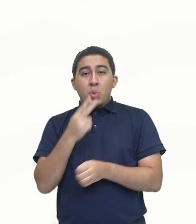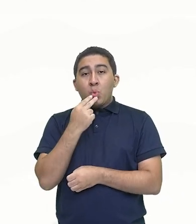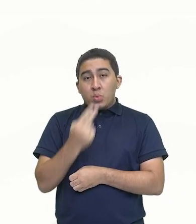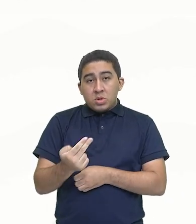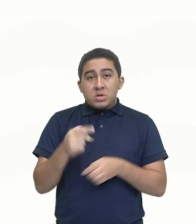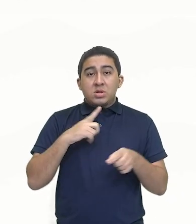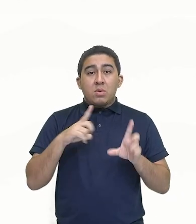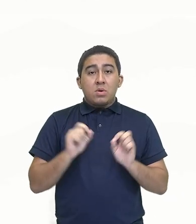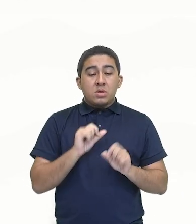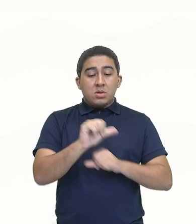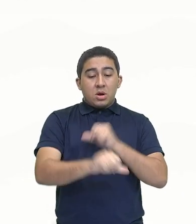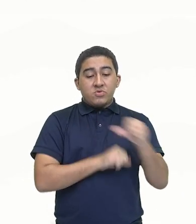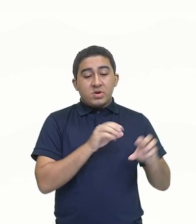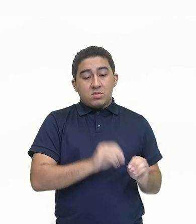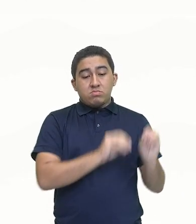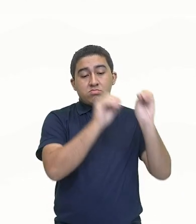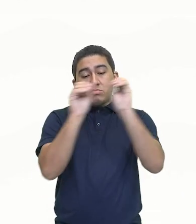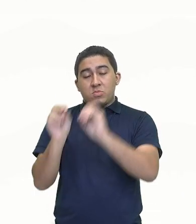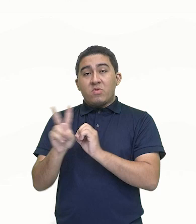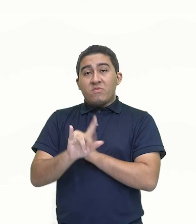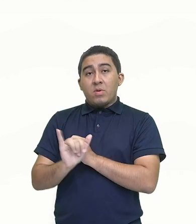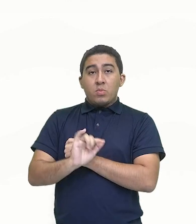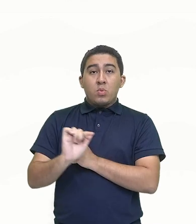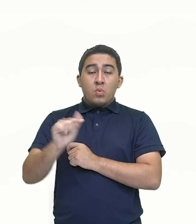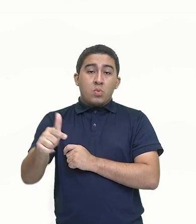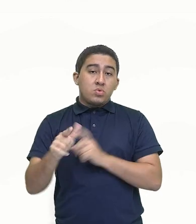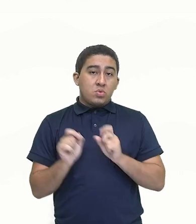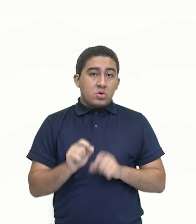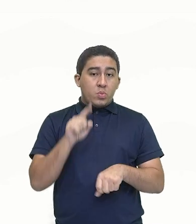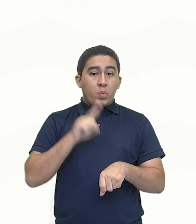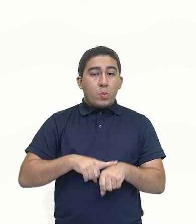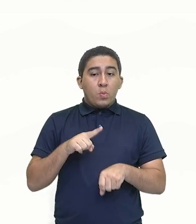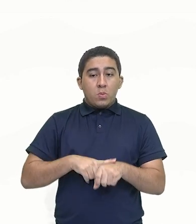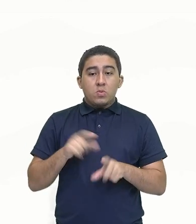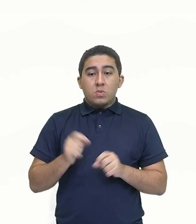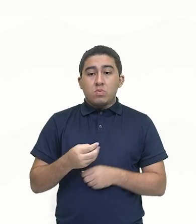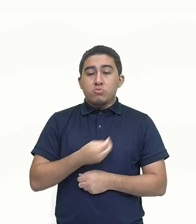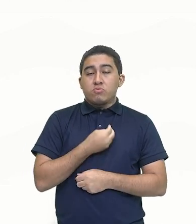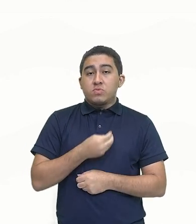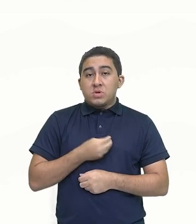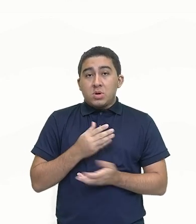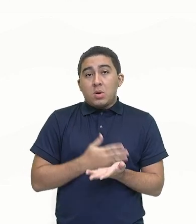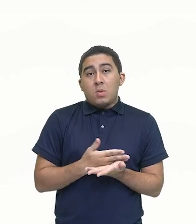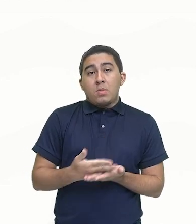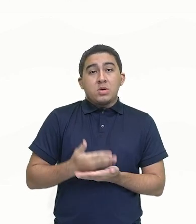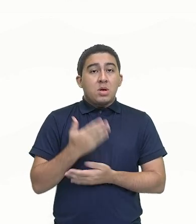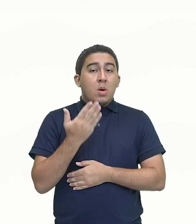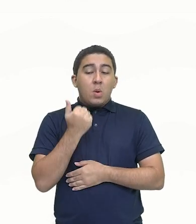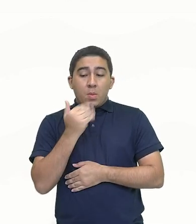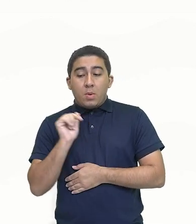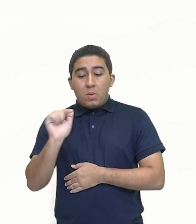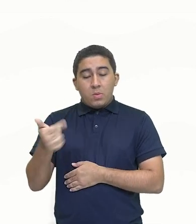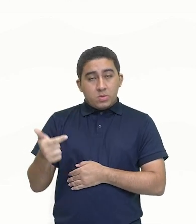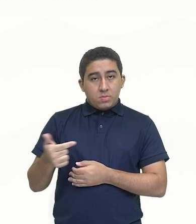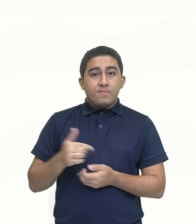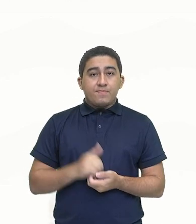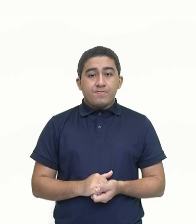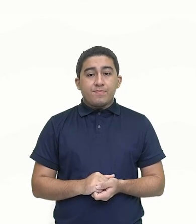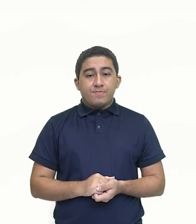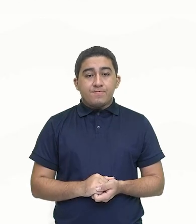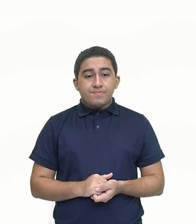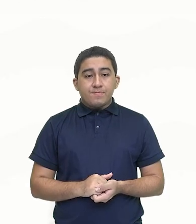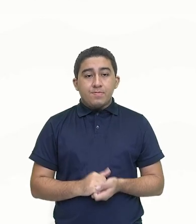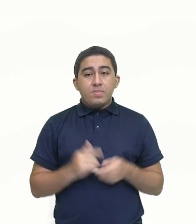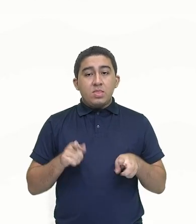vão ser transferidas de um para o outro a partir do momento que um ser vivo se alimenta de outro. E aí,